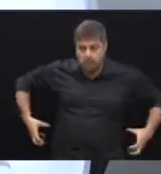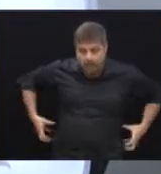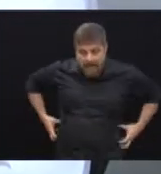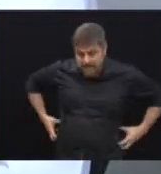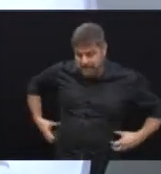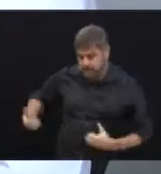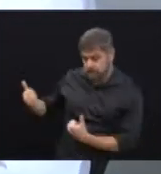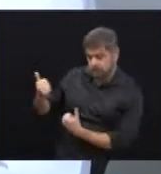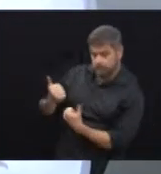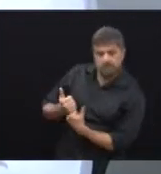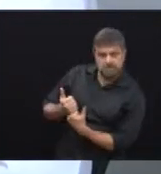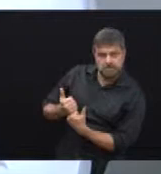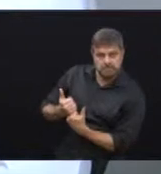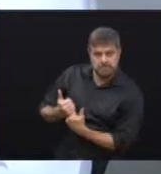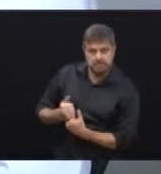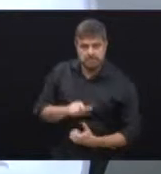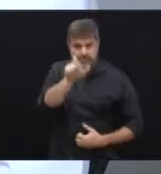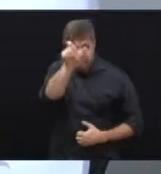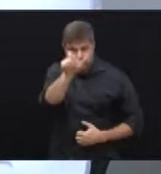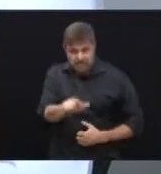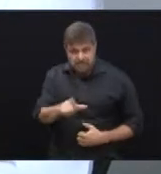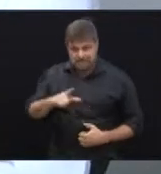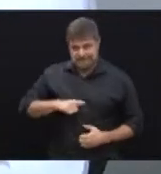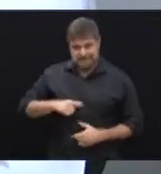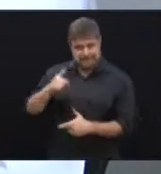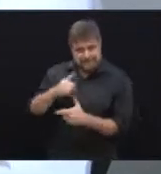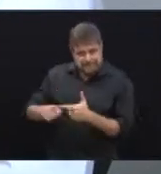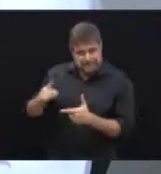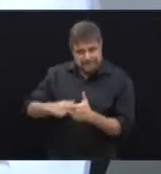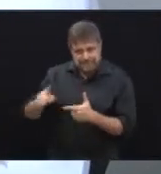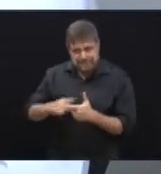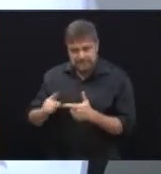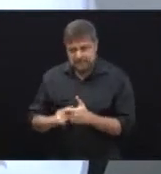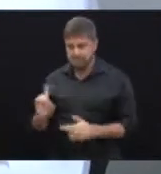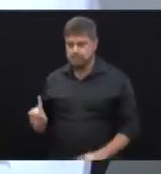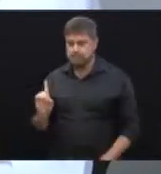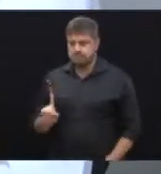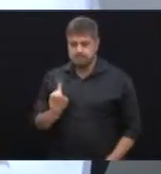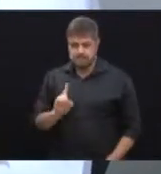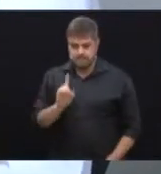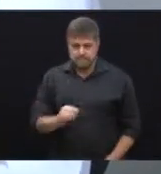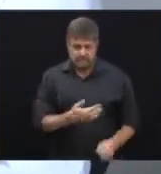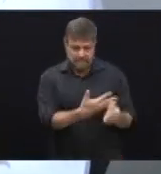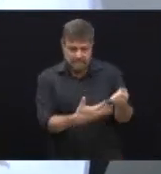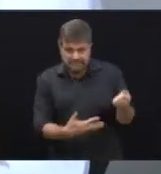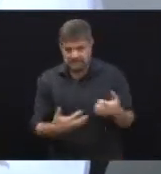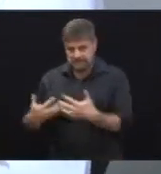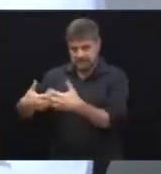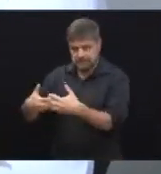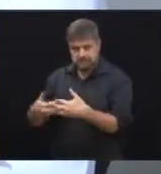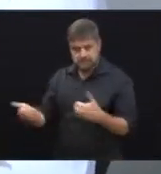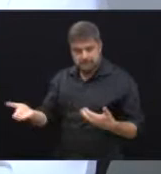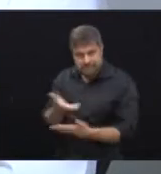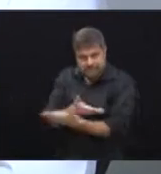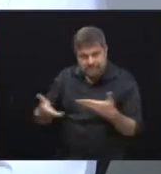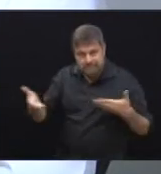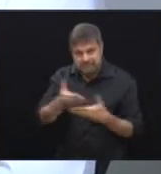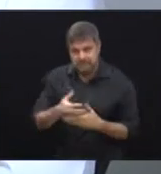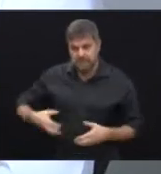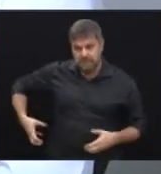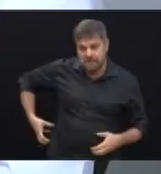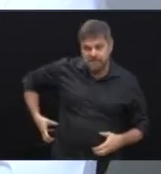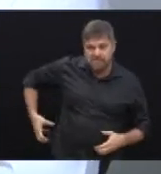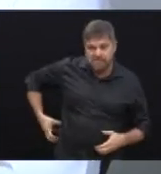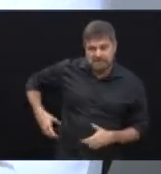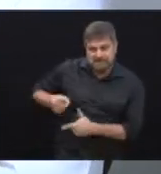sim para substituir o rim. Quando uma pessoa tem esse problema renal, ela vem, faz diálise, mas é para fazer as